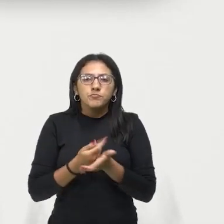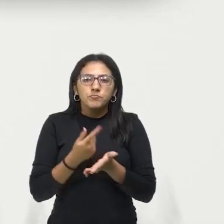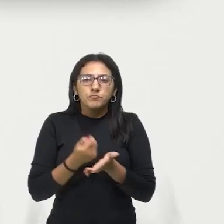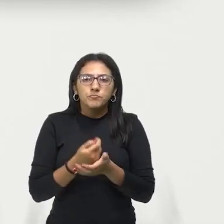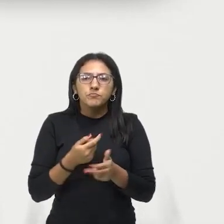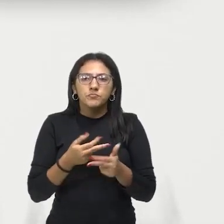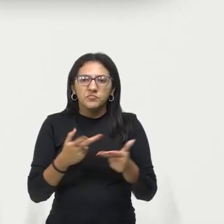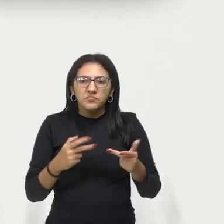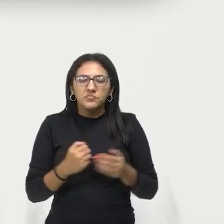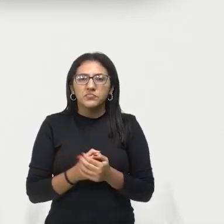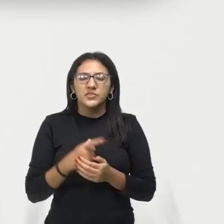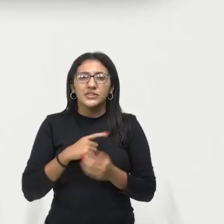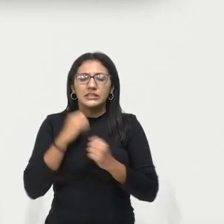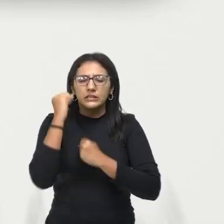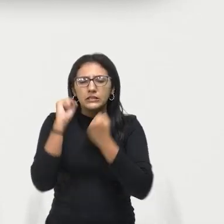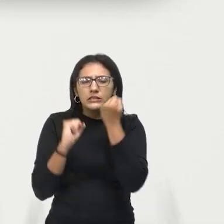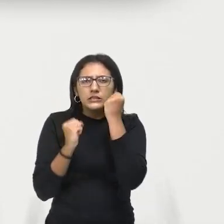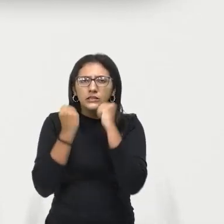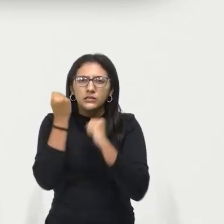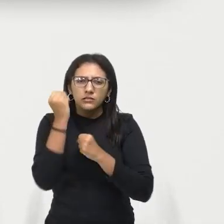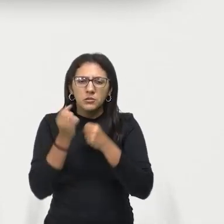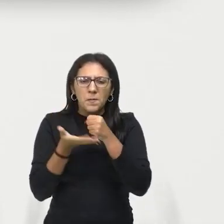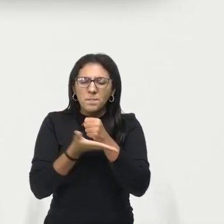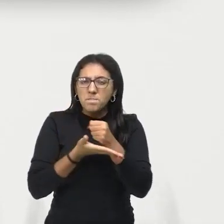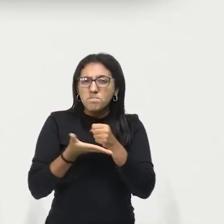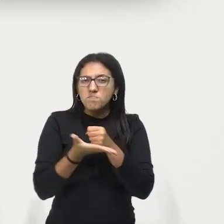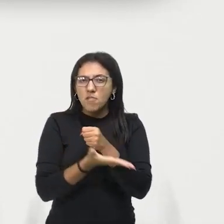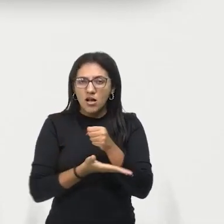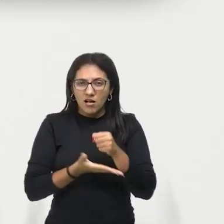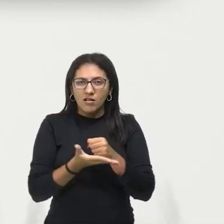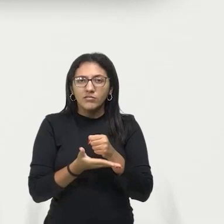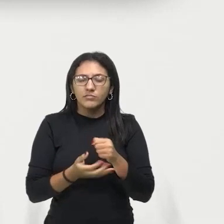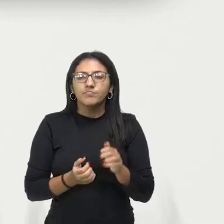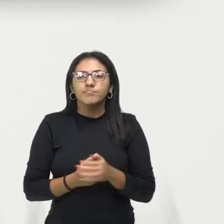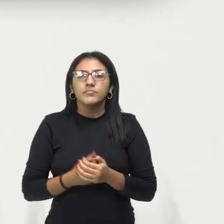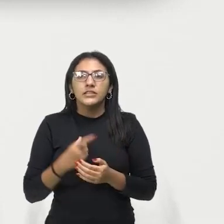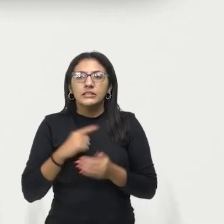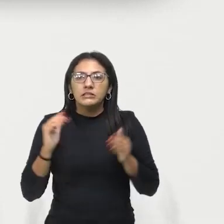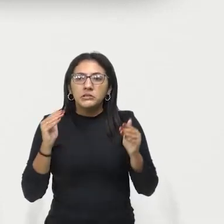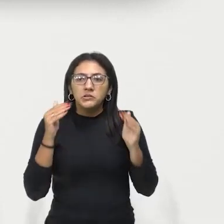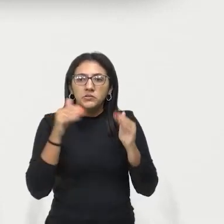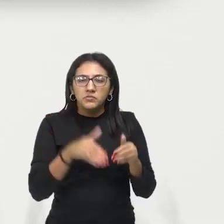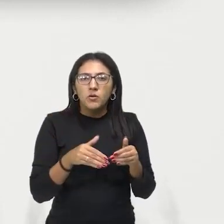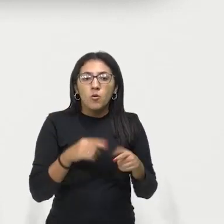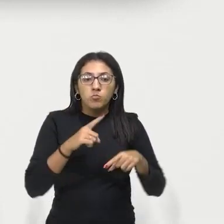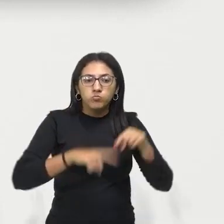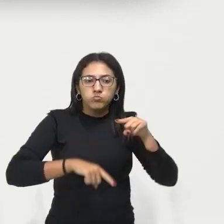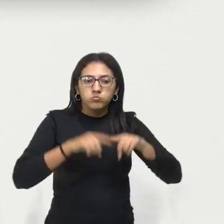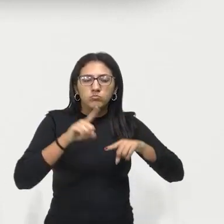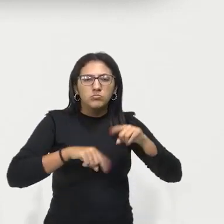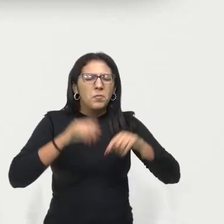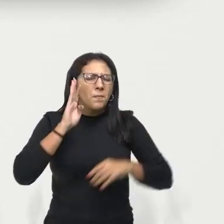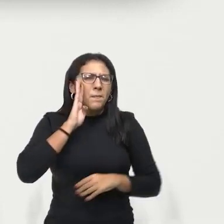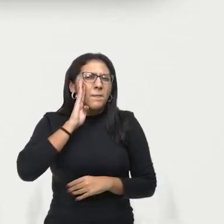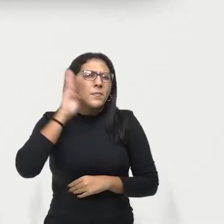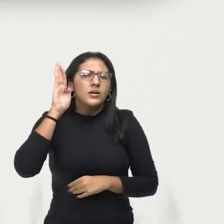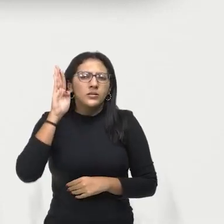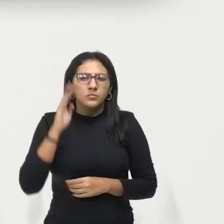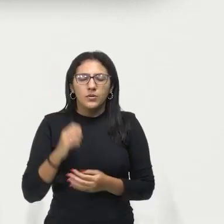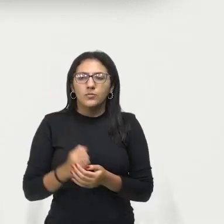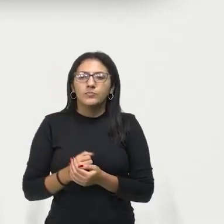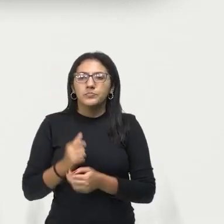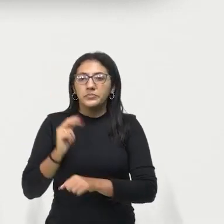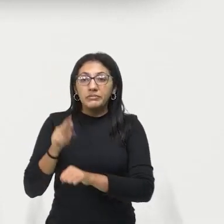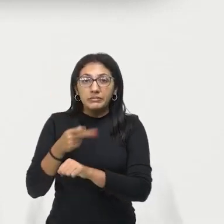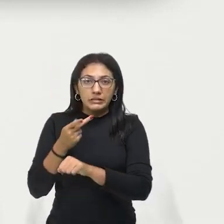quero dar destaque, é aquela de bens de produção. Tá vendo aí? Indústria de base, indústria pesada. É aquela